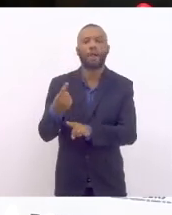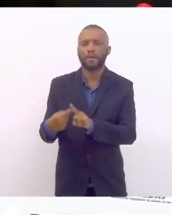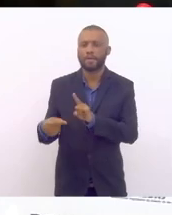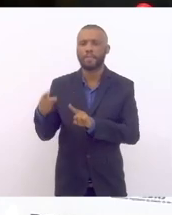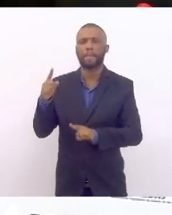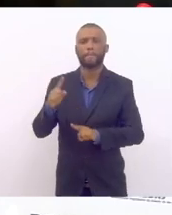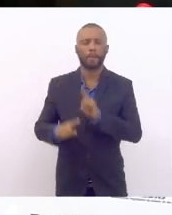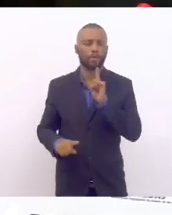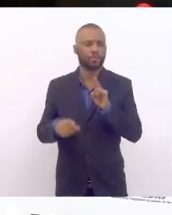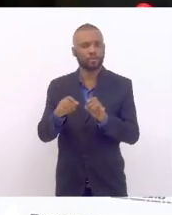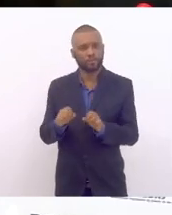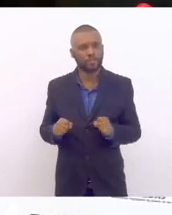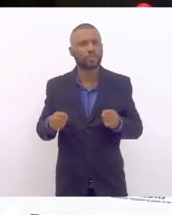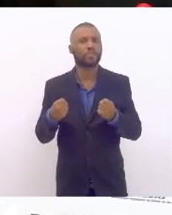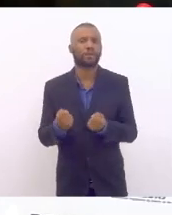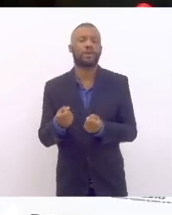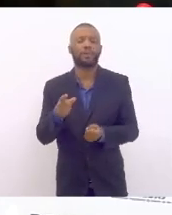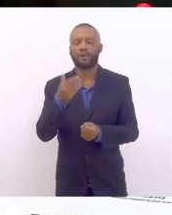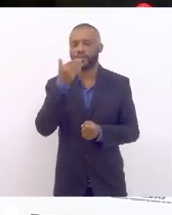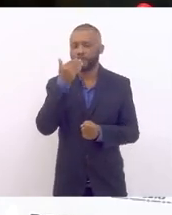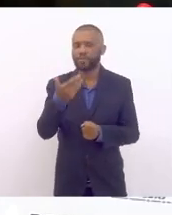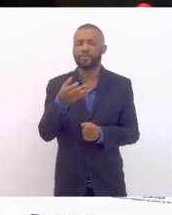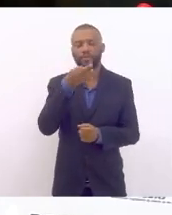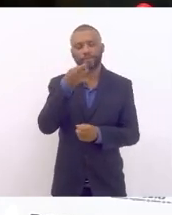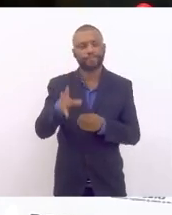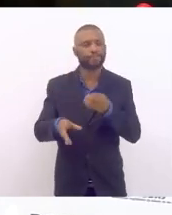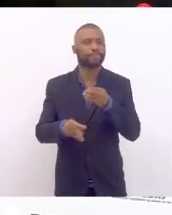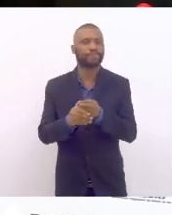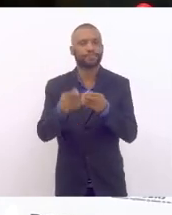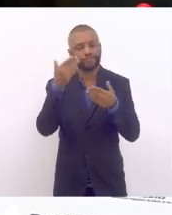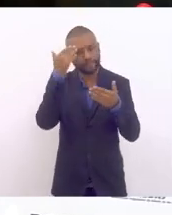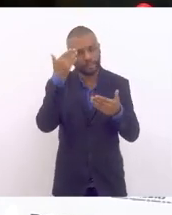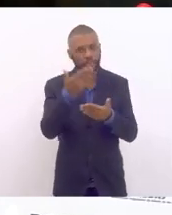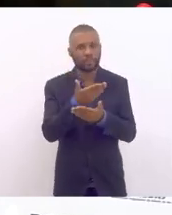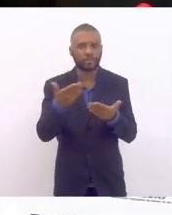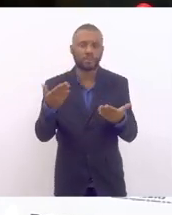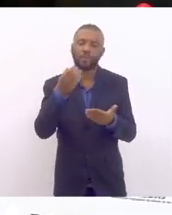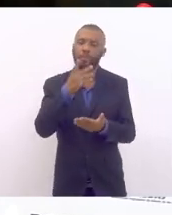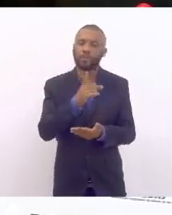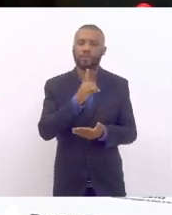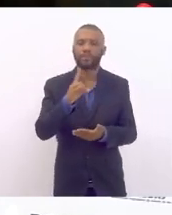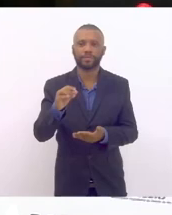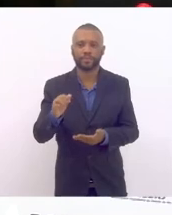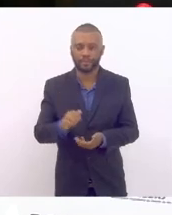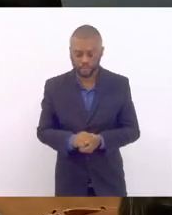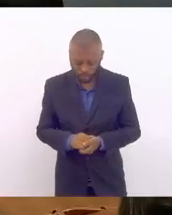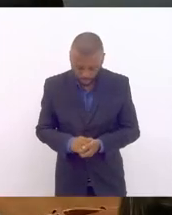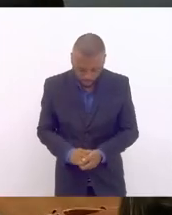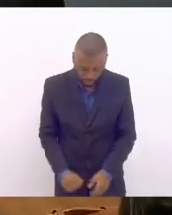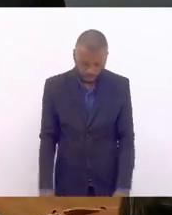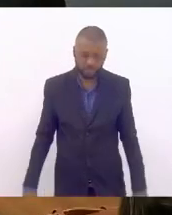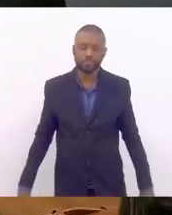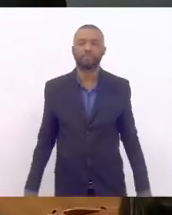Terra reforço esse pedido essa sugestão Obrigado a todos e um bom dia